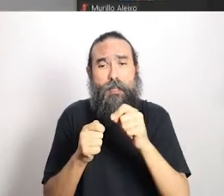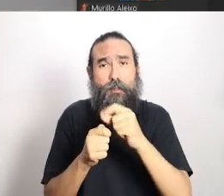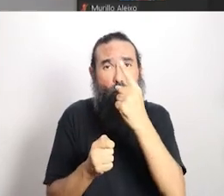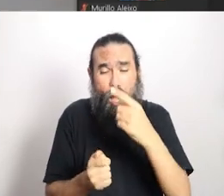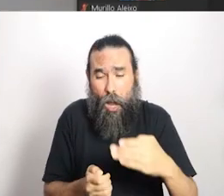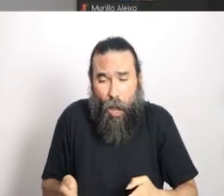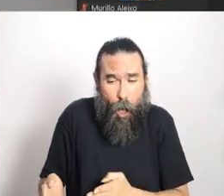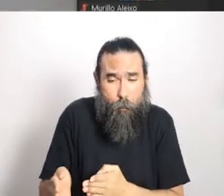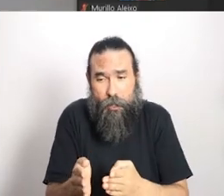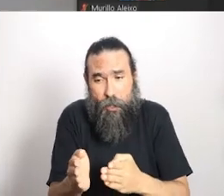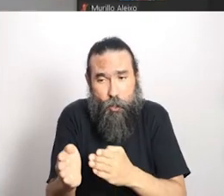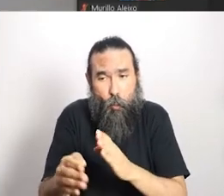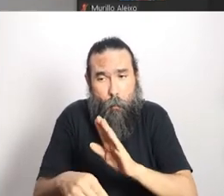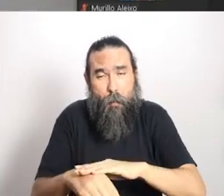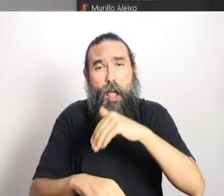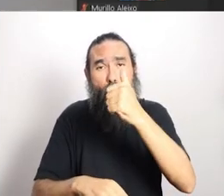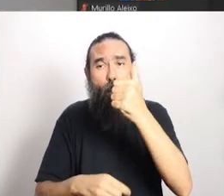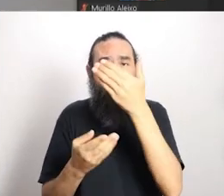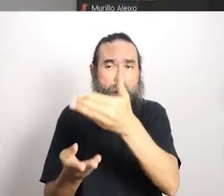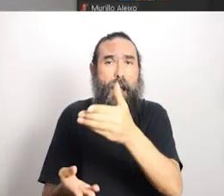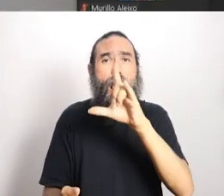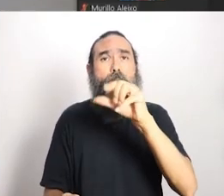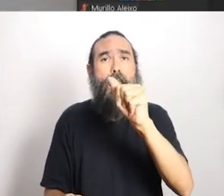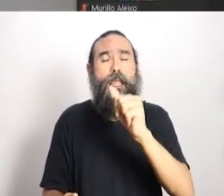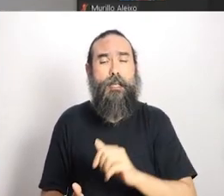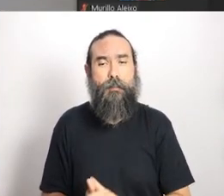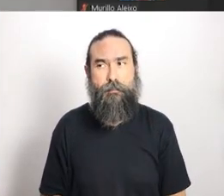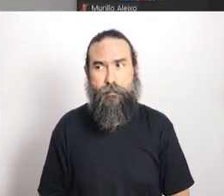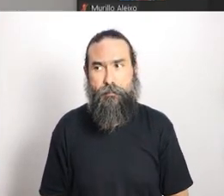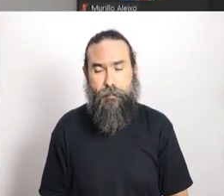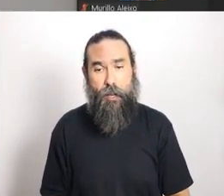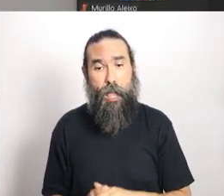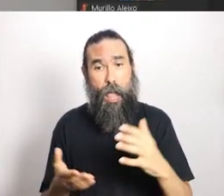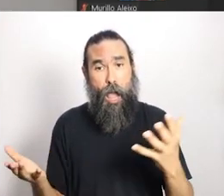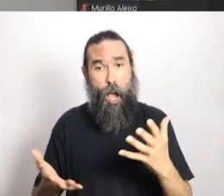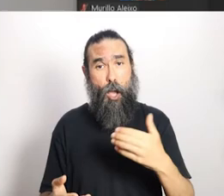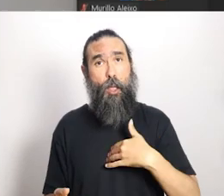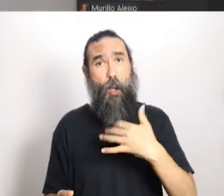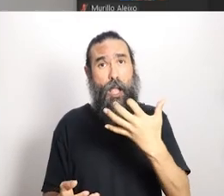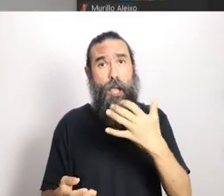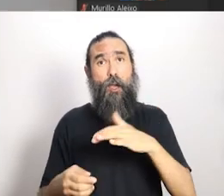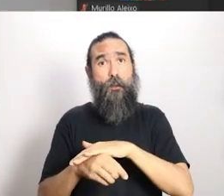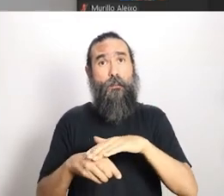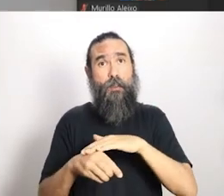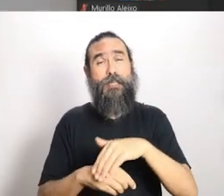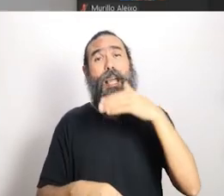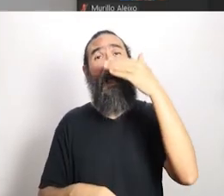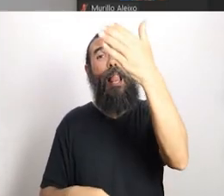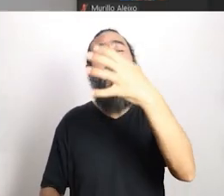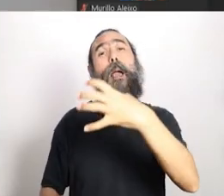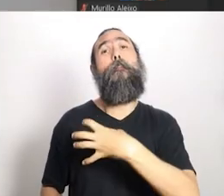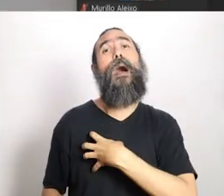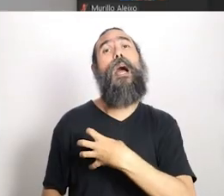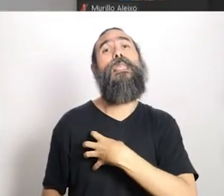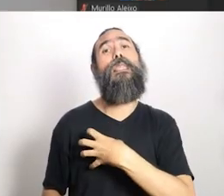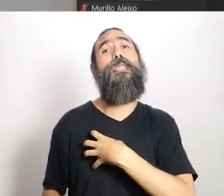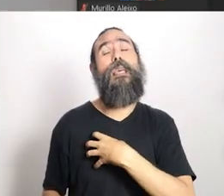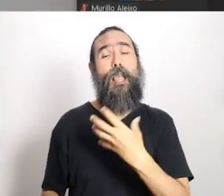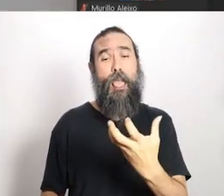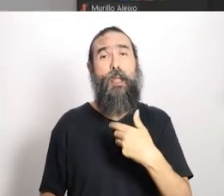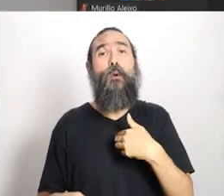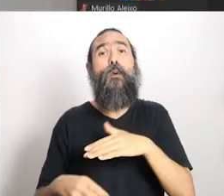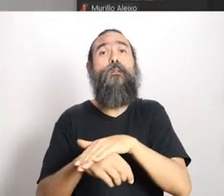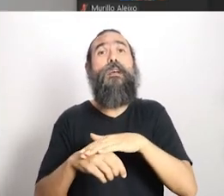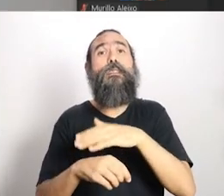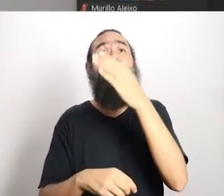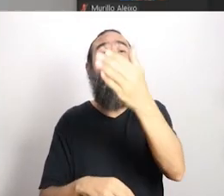pessoas devem construir. E eu queria jogar agora lá para a Bahia para ouvir Paulo Bulli falar sobre a questão.